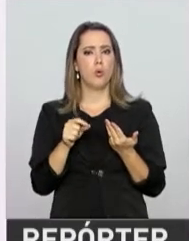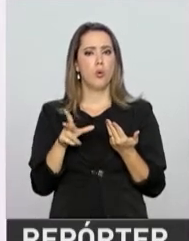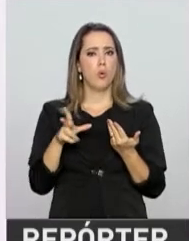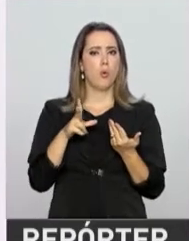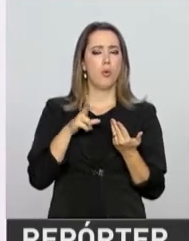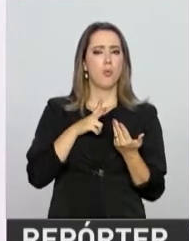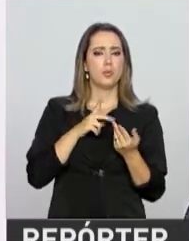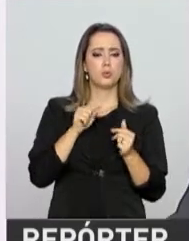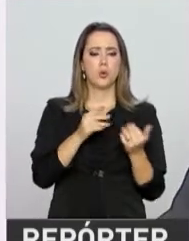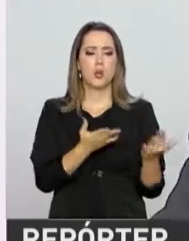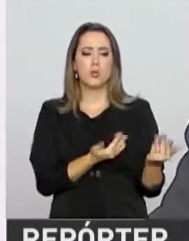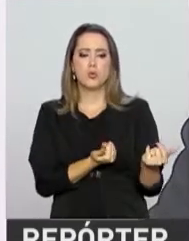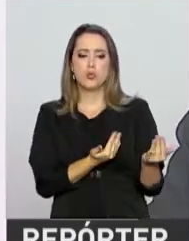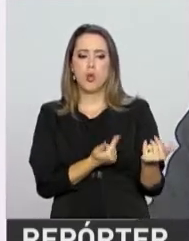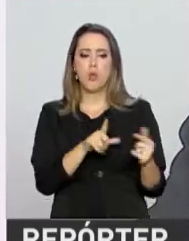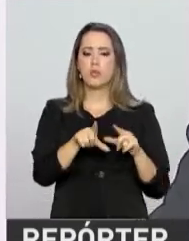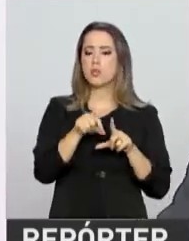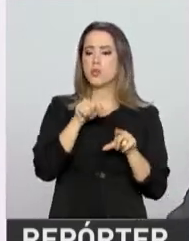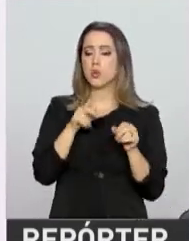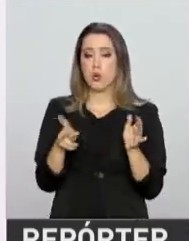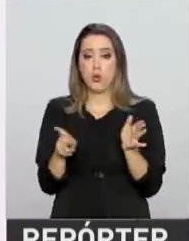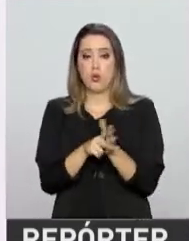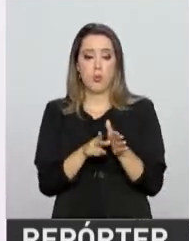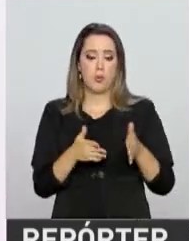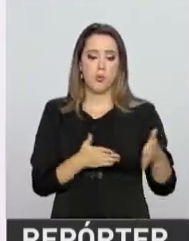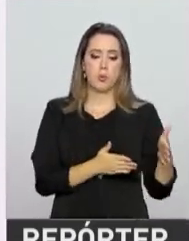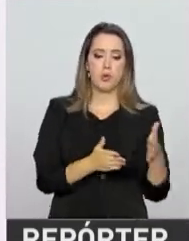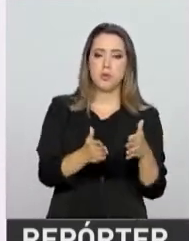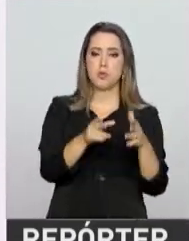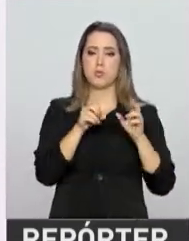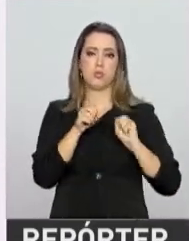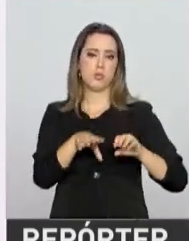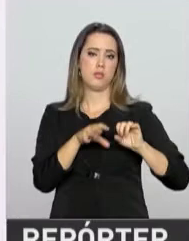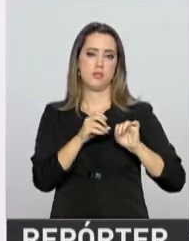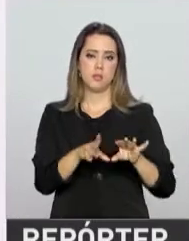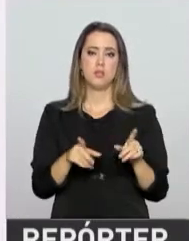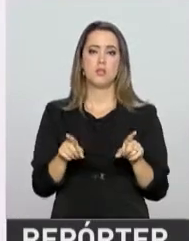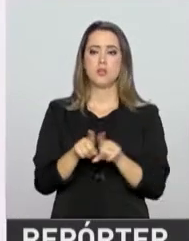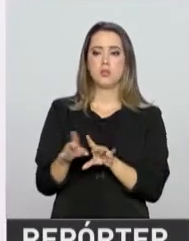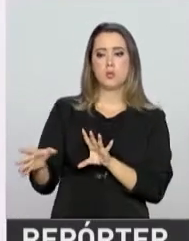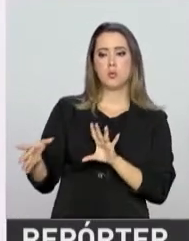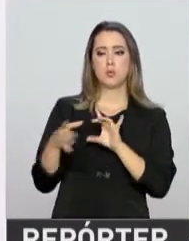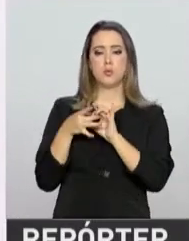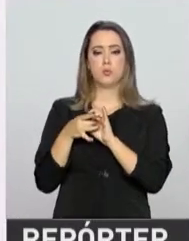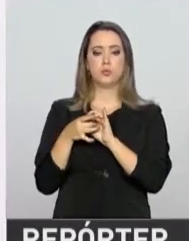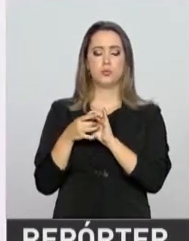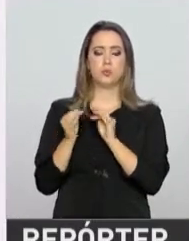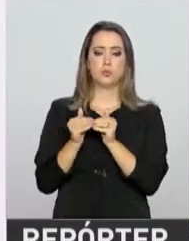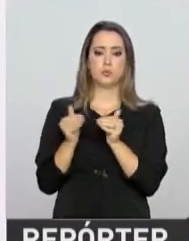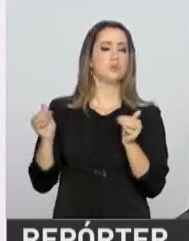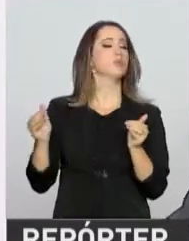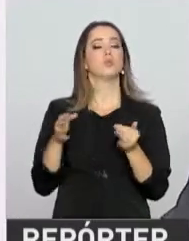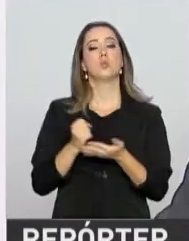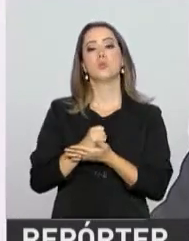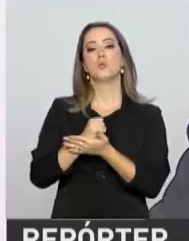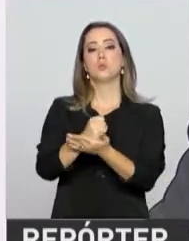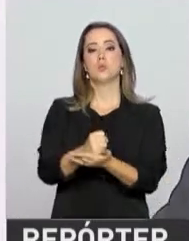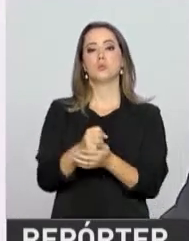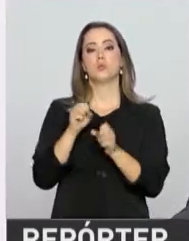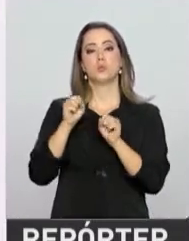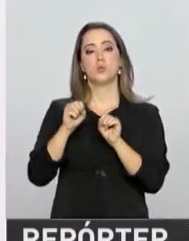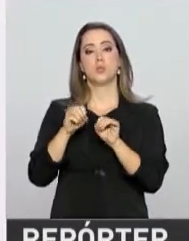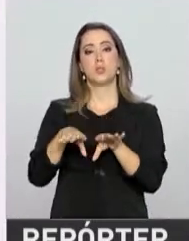formativo e ao mesmo tempo uma maior integração e a ampliação da oferta da educação